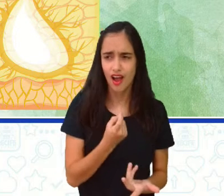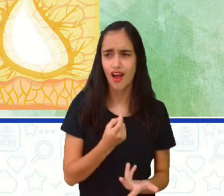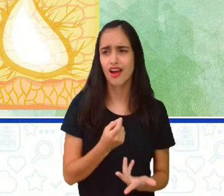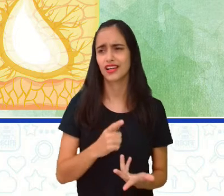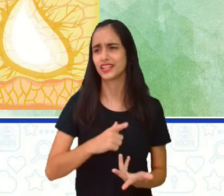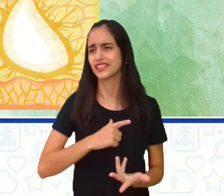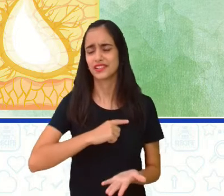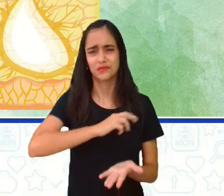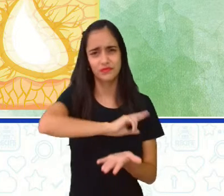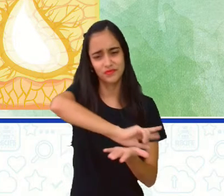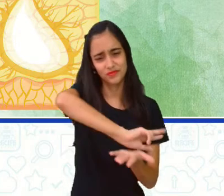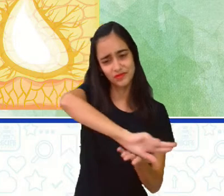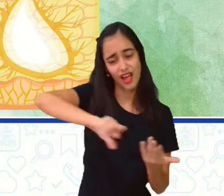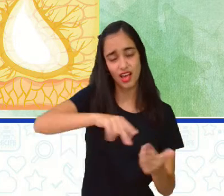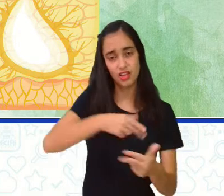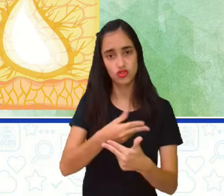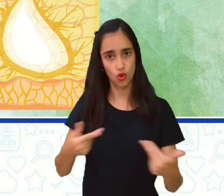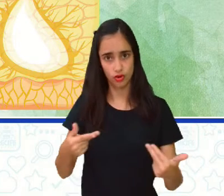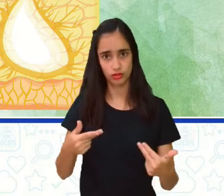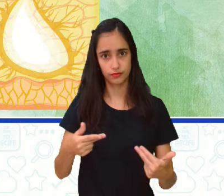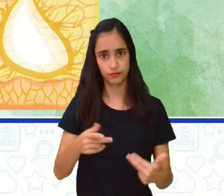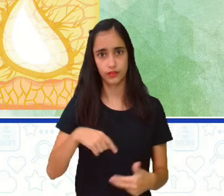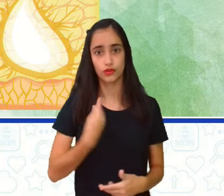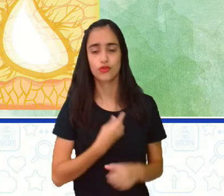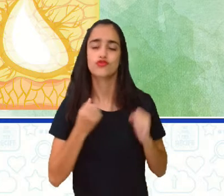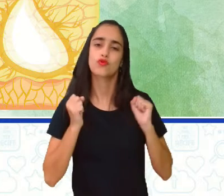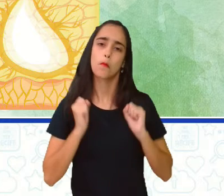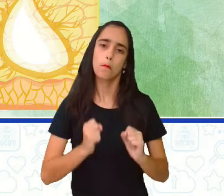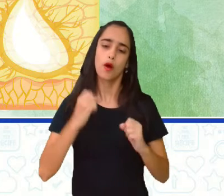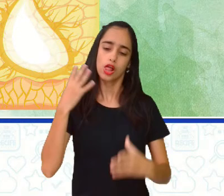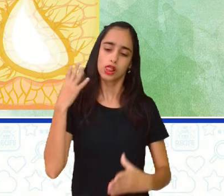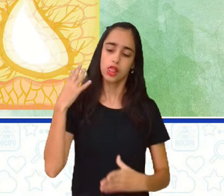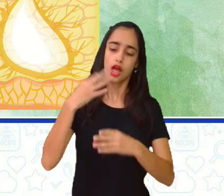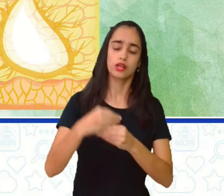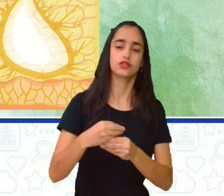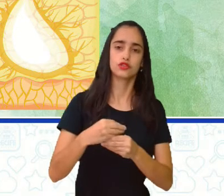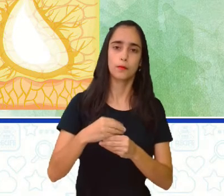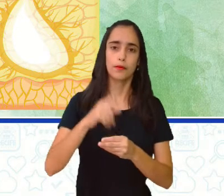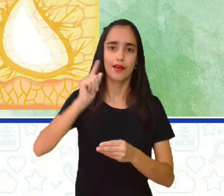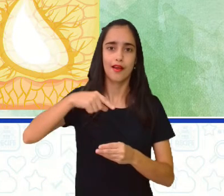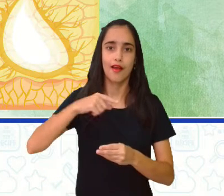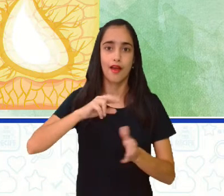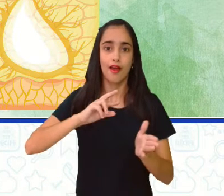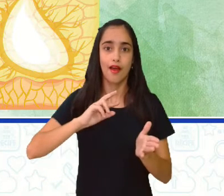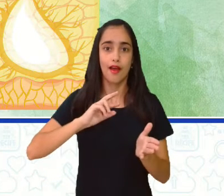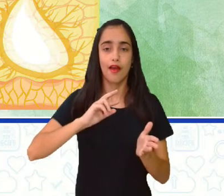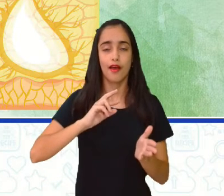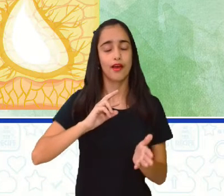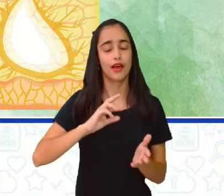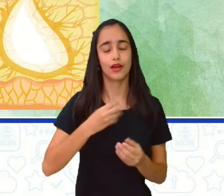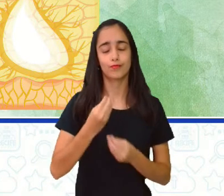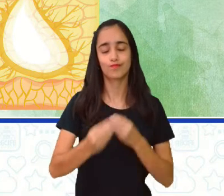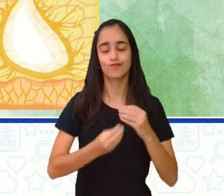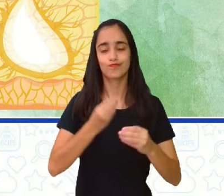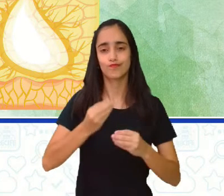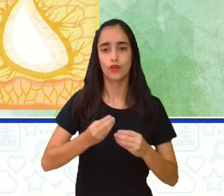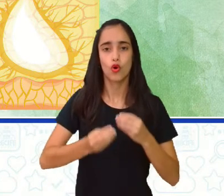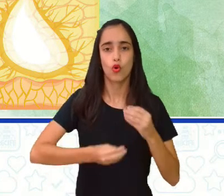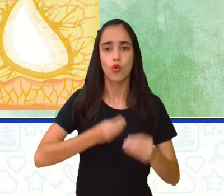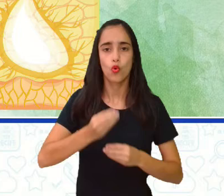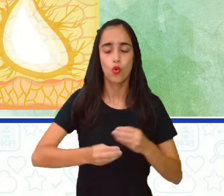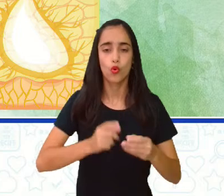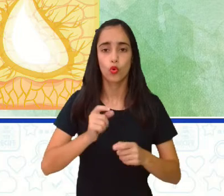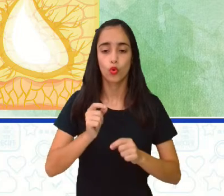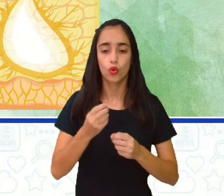esse conjunto todo. A gente pode resumir dizendo que é o resultado de uma batalha, né? Ou uma batalha que foi